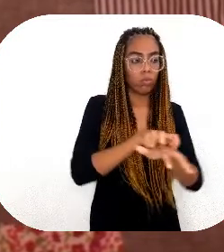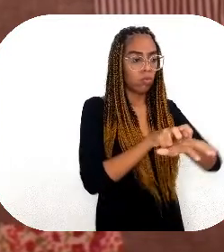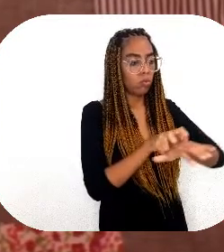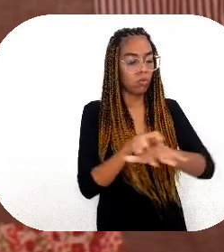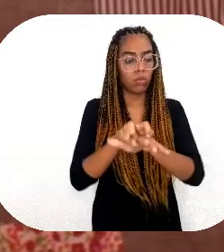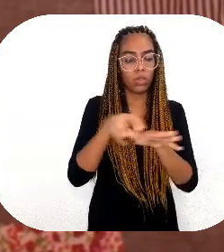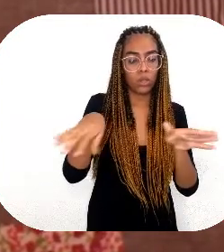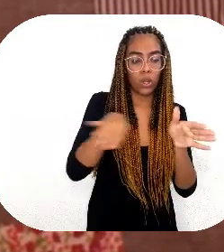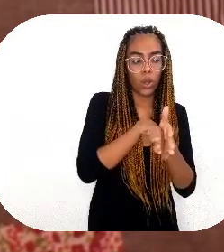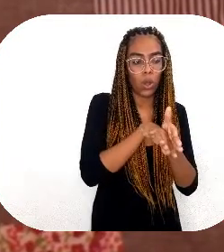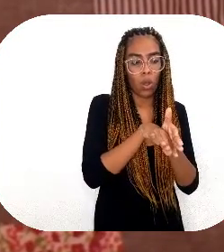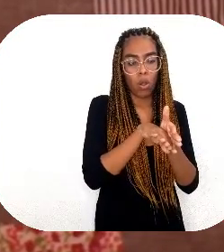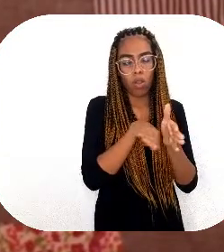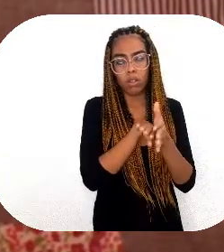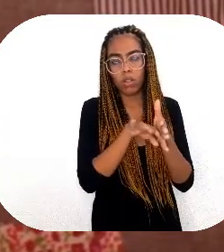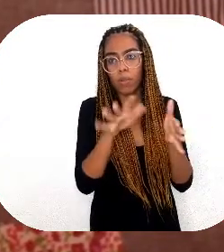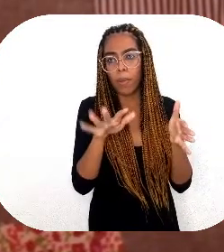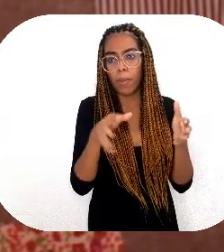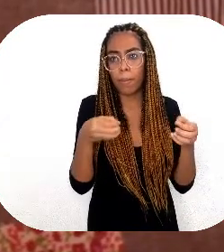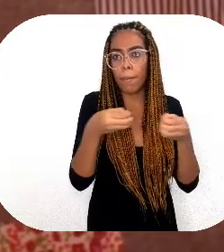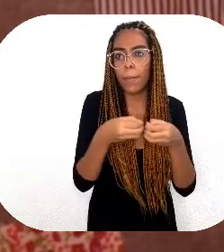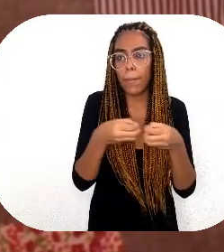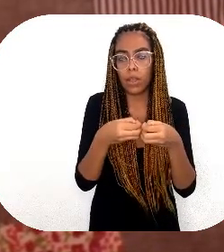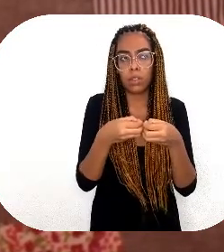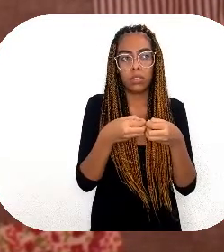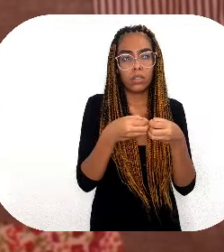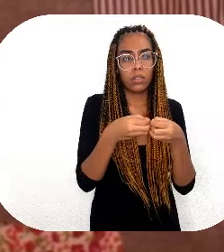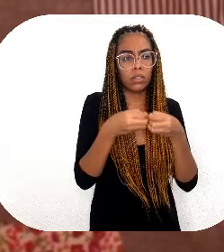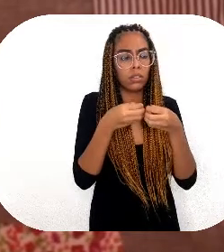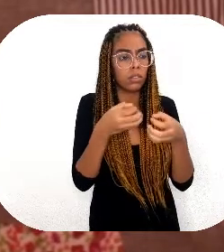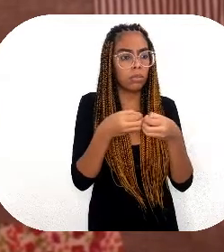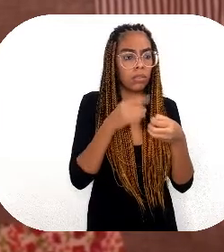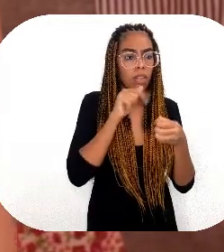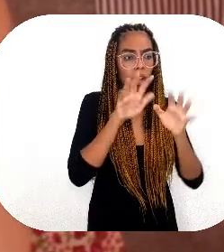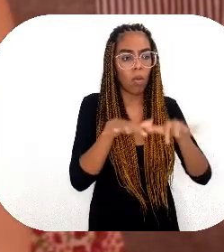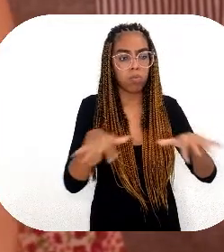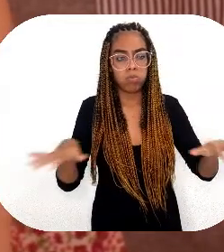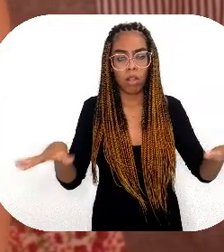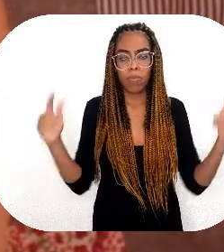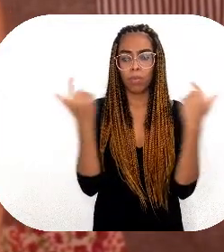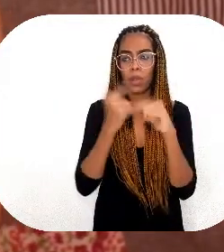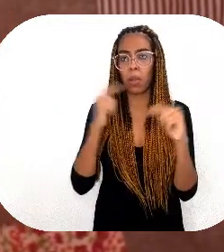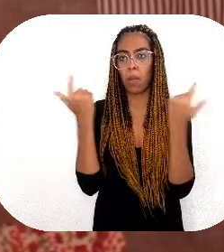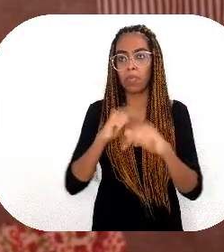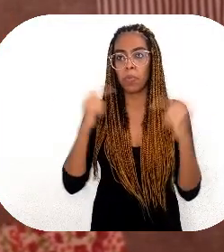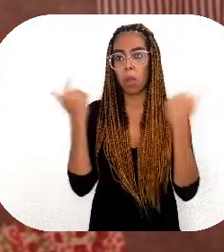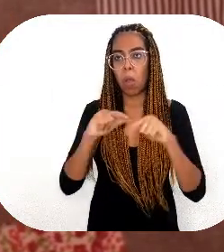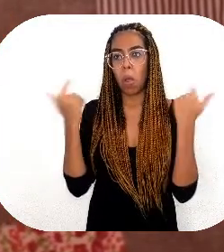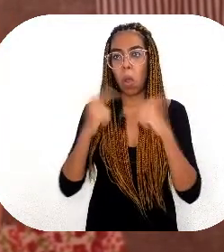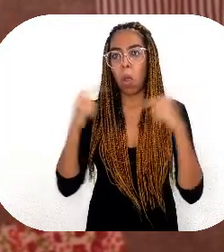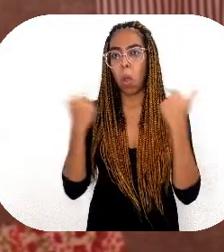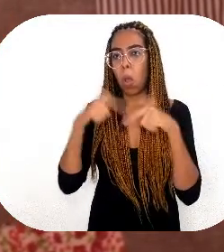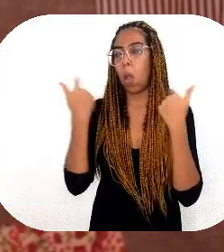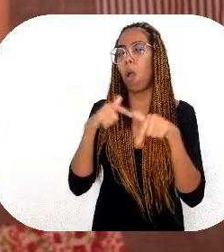foi caminhando, se arrastando. Mas quando chegou num dado momento, o crocodilo, então, deu